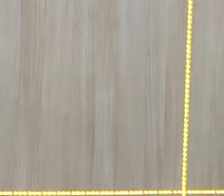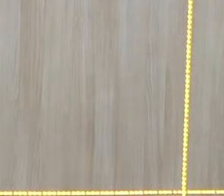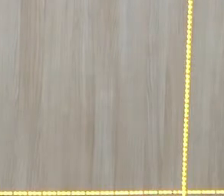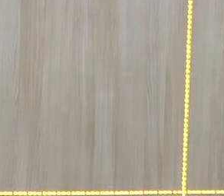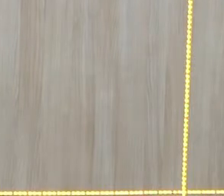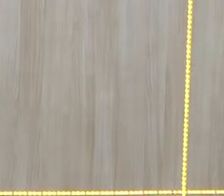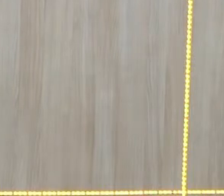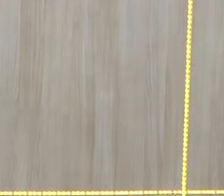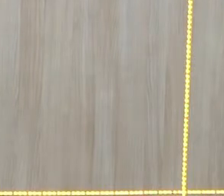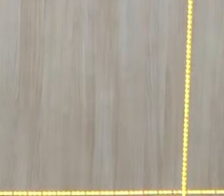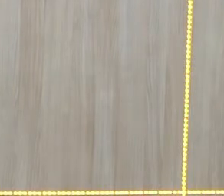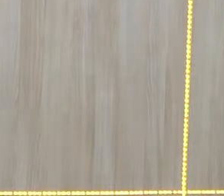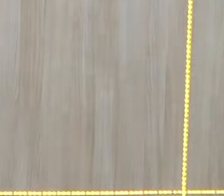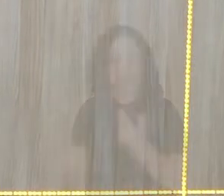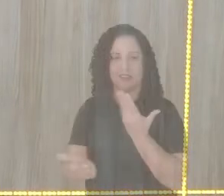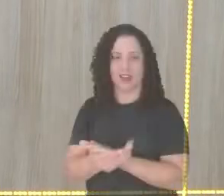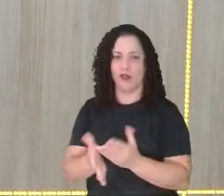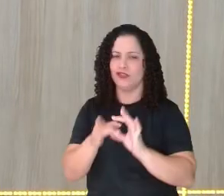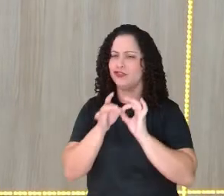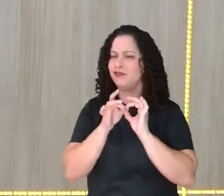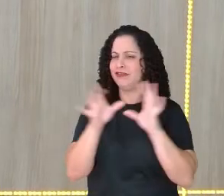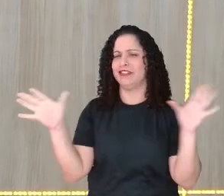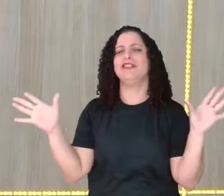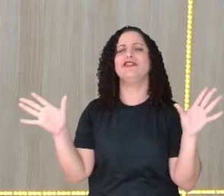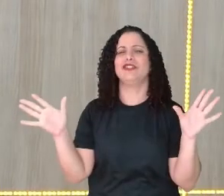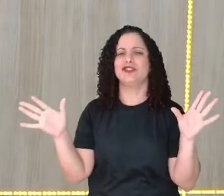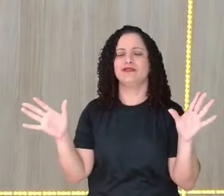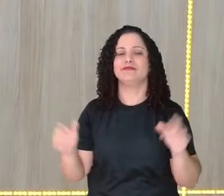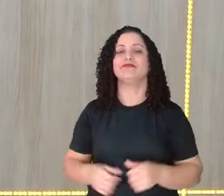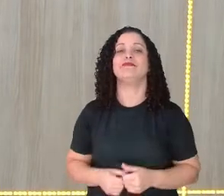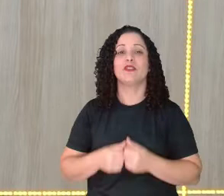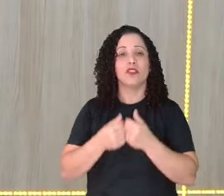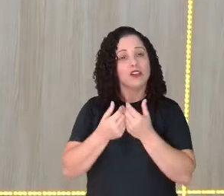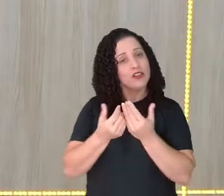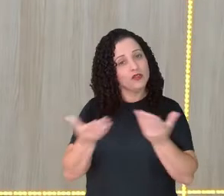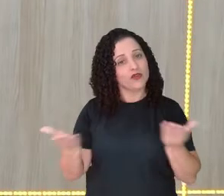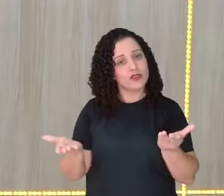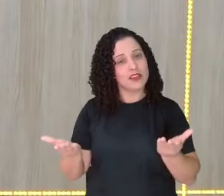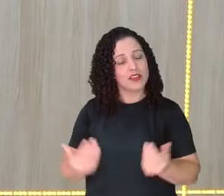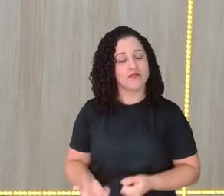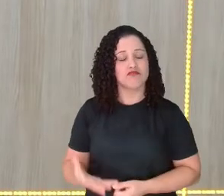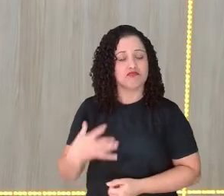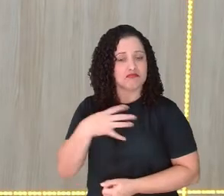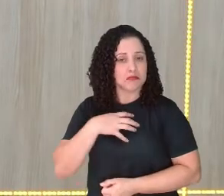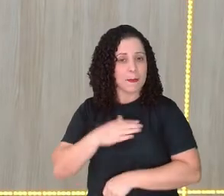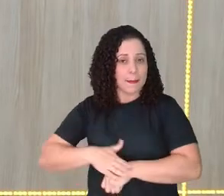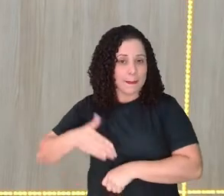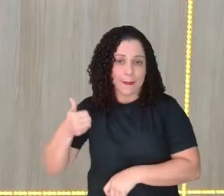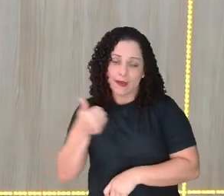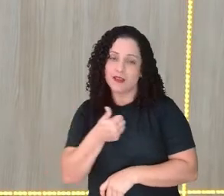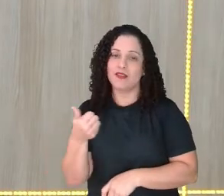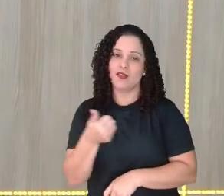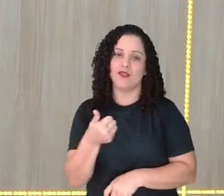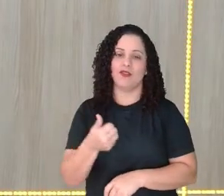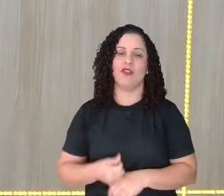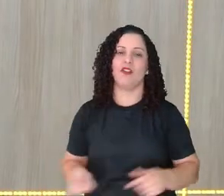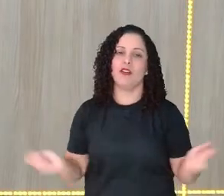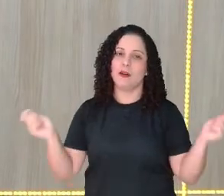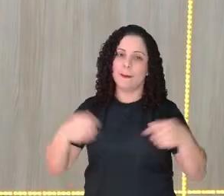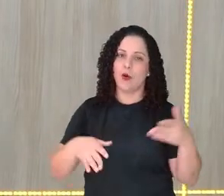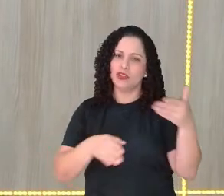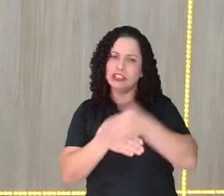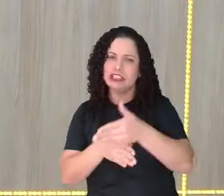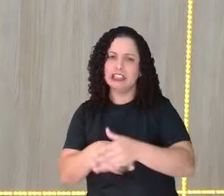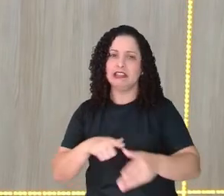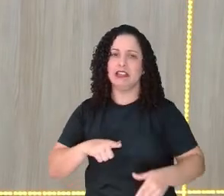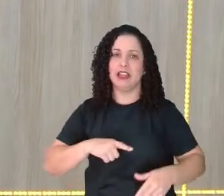aí as aulas a hora que você quiser, no momento que você achar melhor, tá bom? Então você pode aí, tem lá a playlist